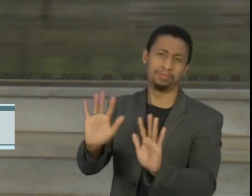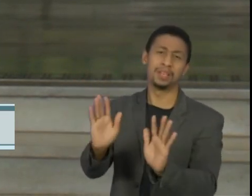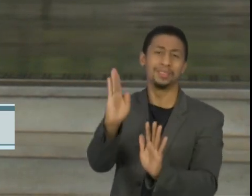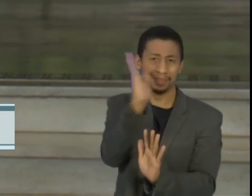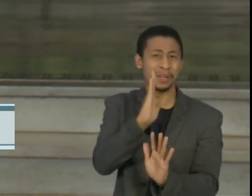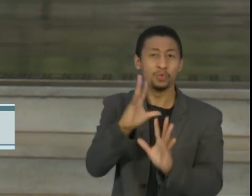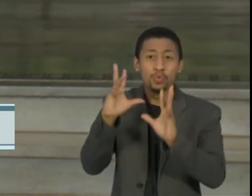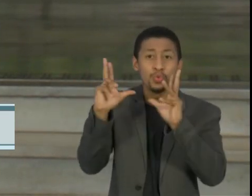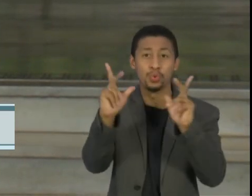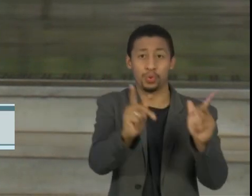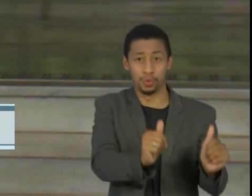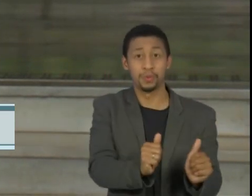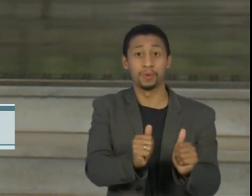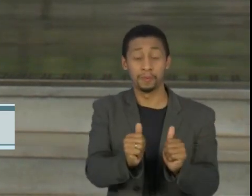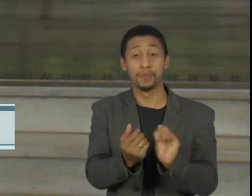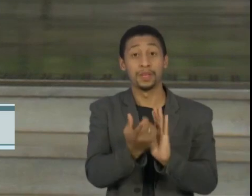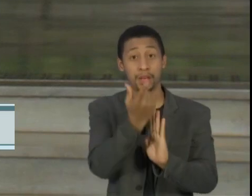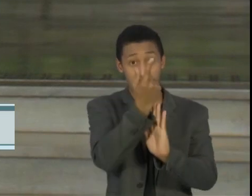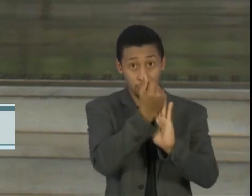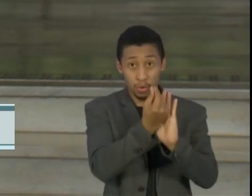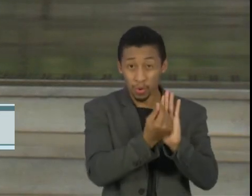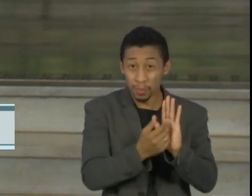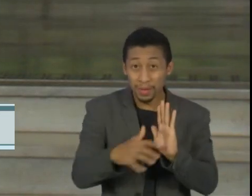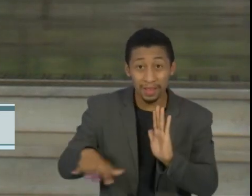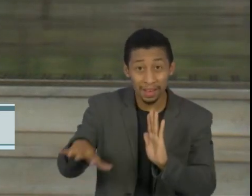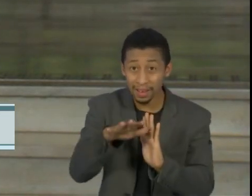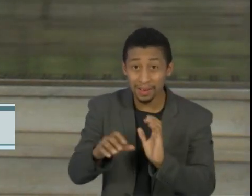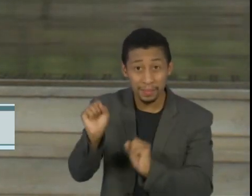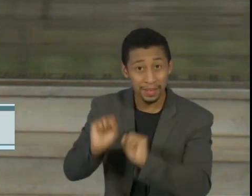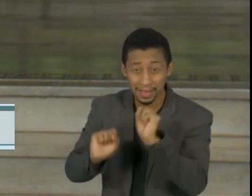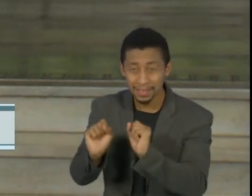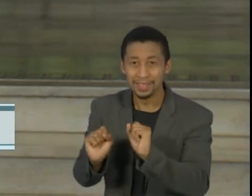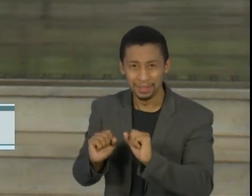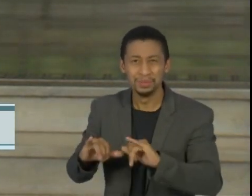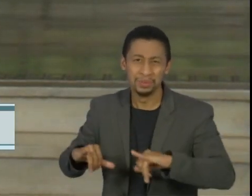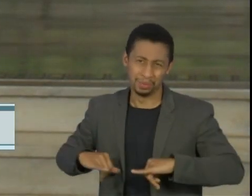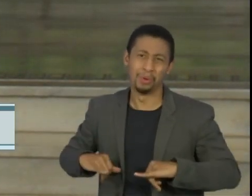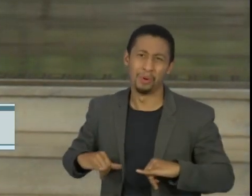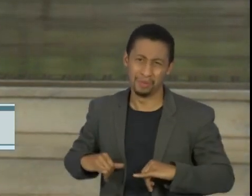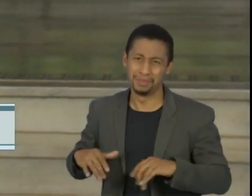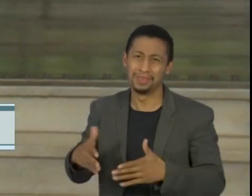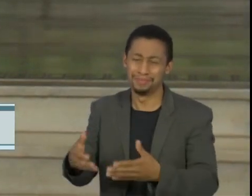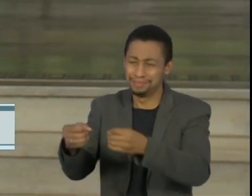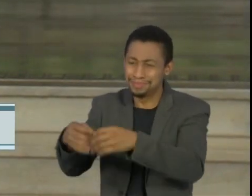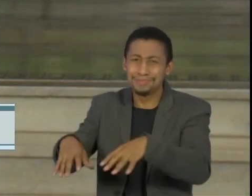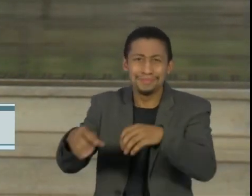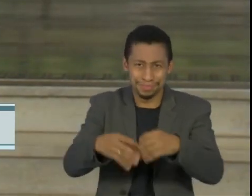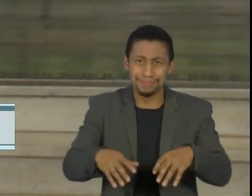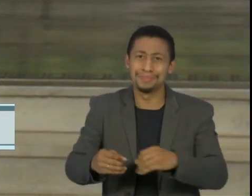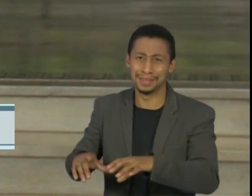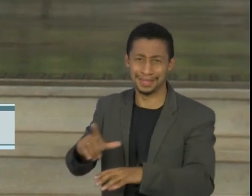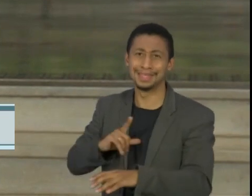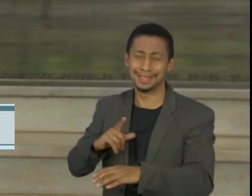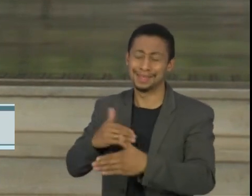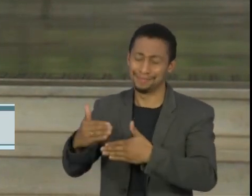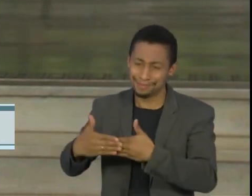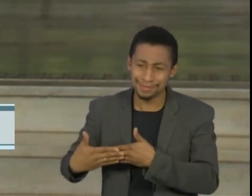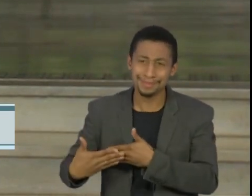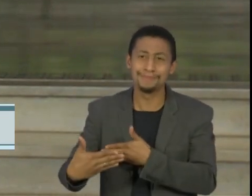Este segmento da economia é o que mais sofre diante desta prolongada